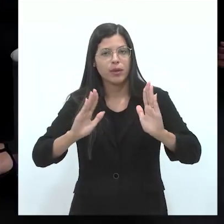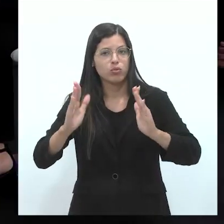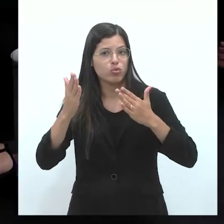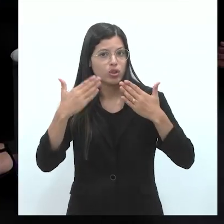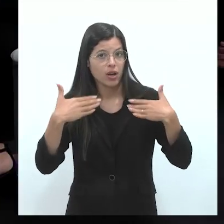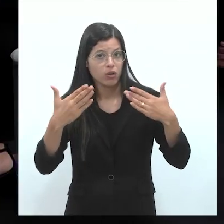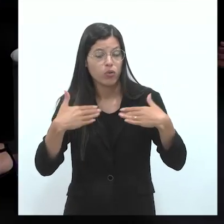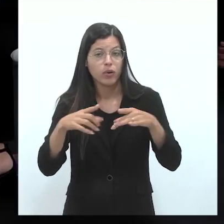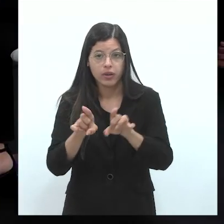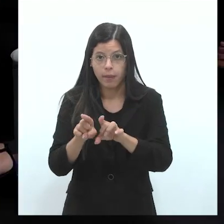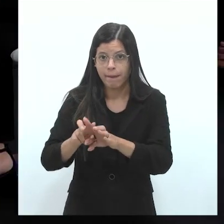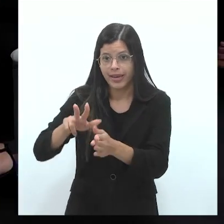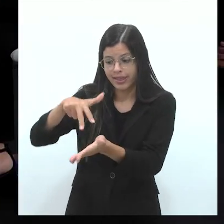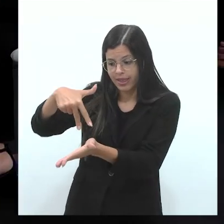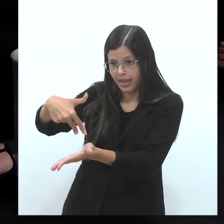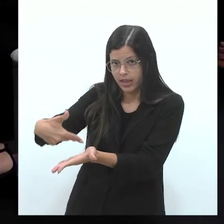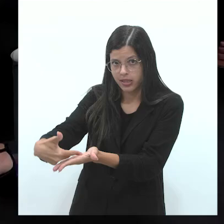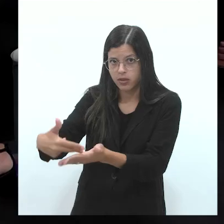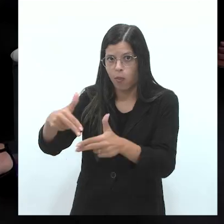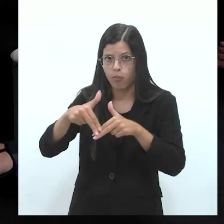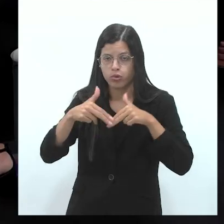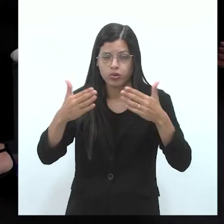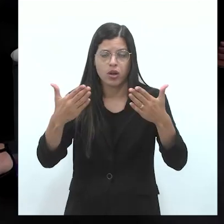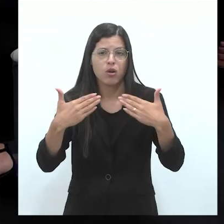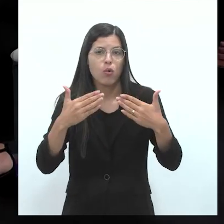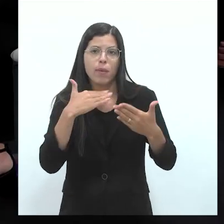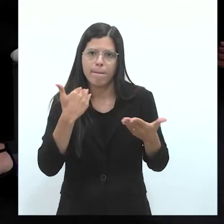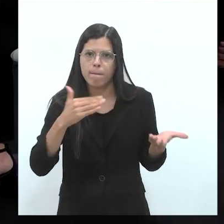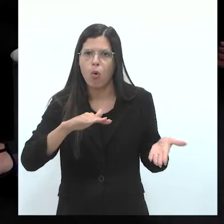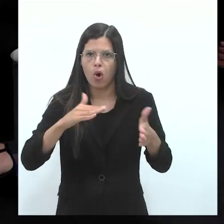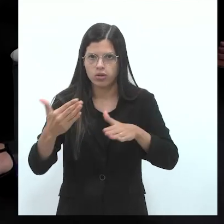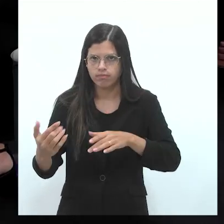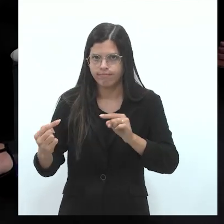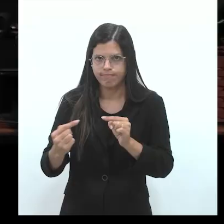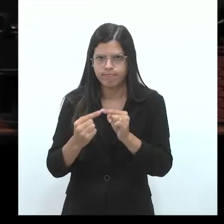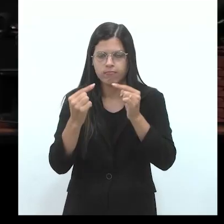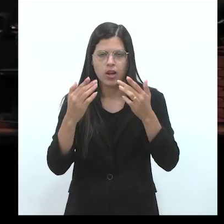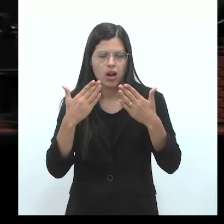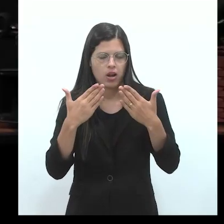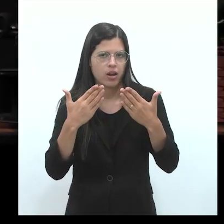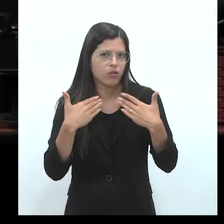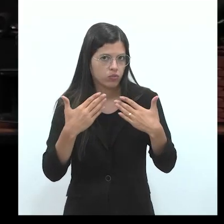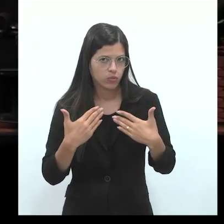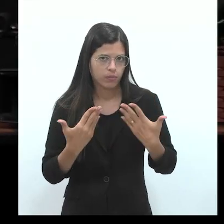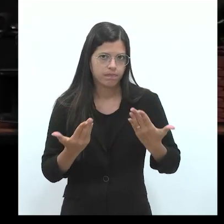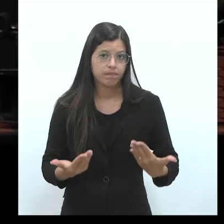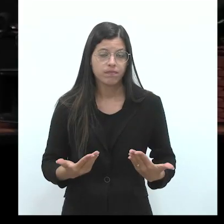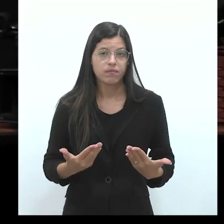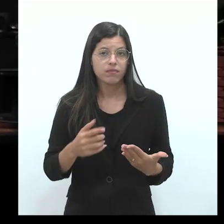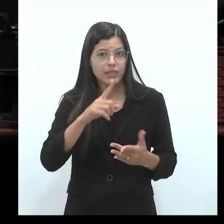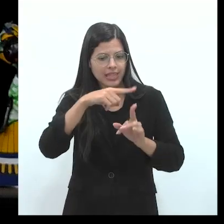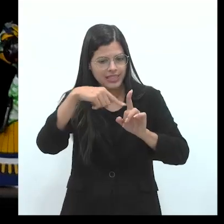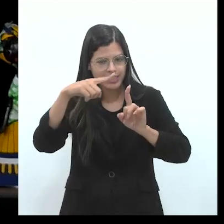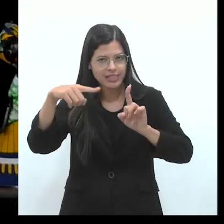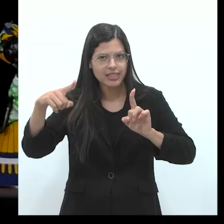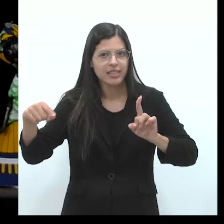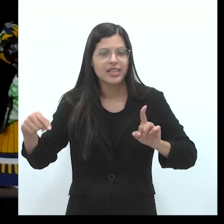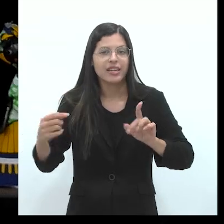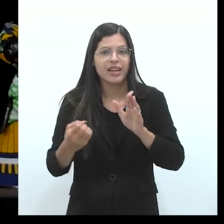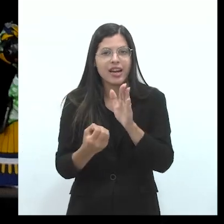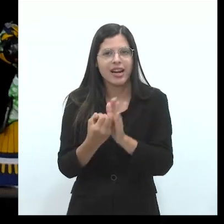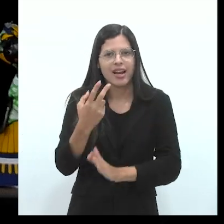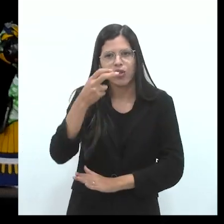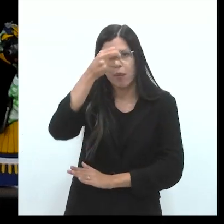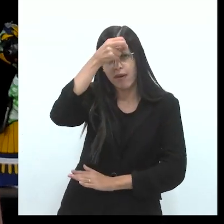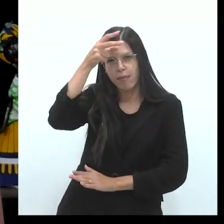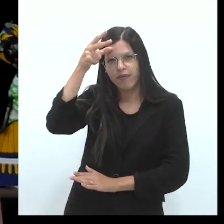com informações de internação por calor e de mortes também relacionadas ao calor. Então, esses níveis criados, por exemplo,